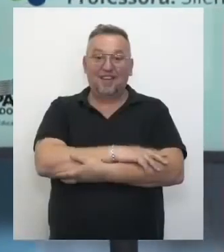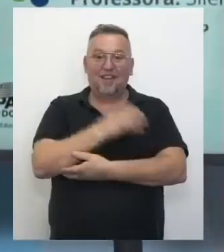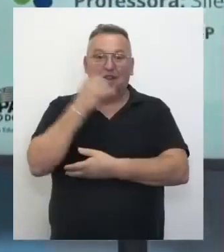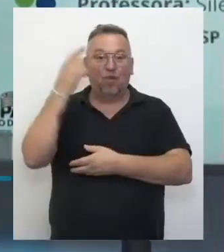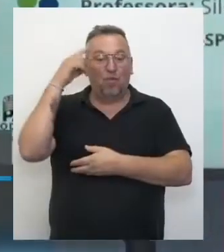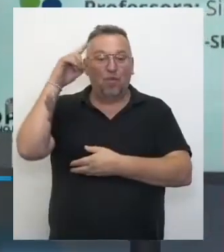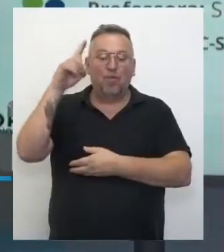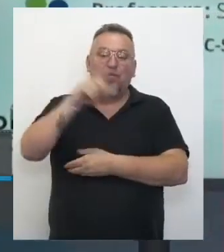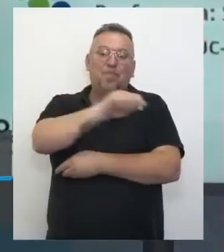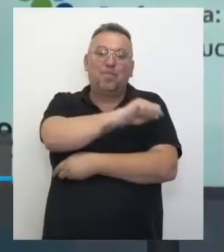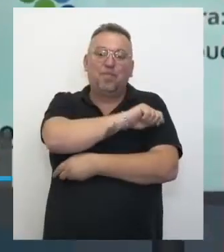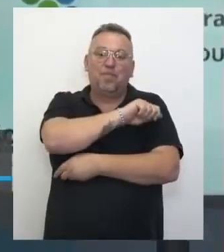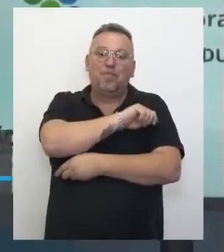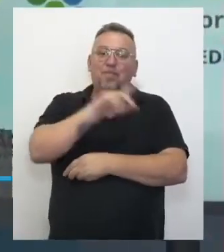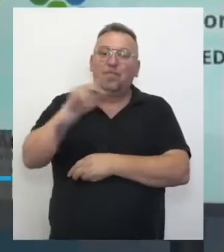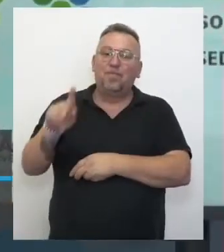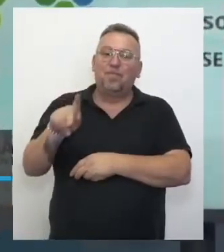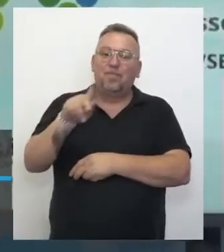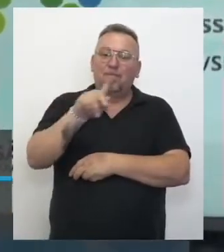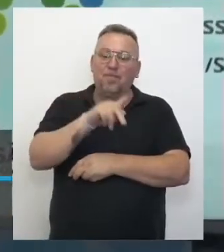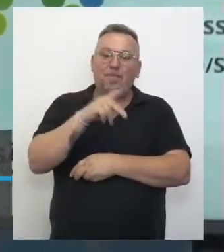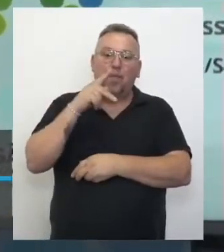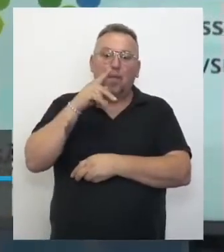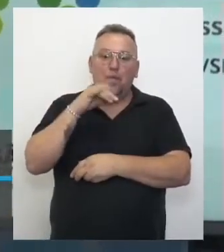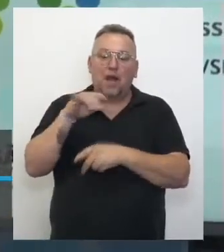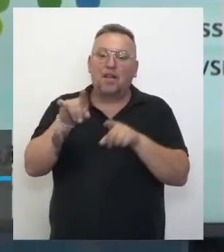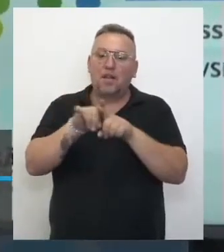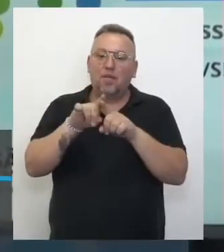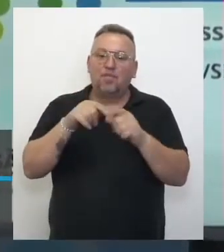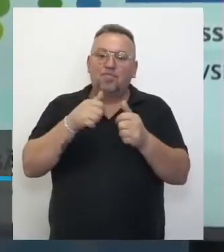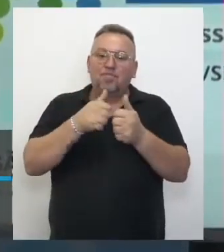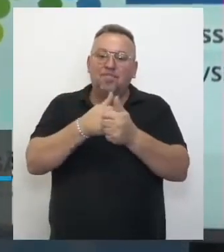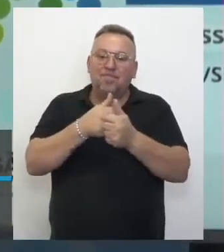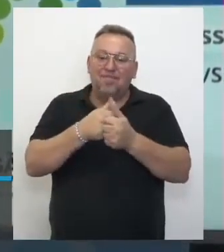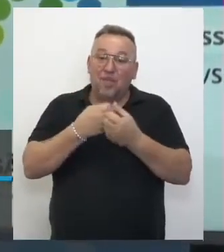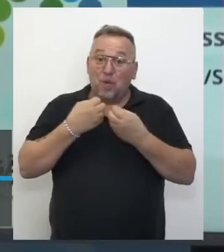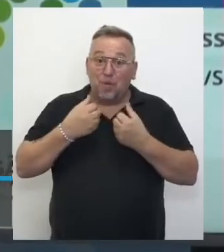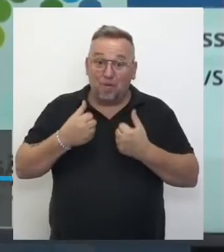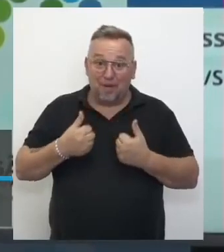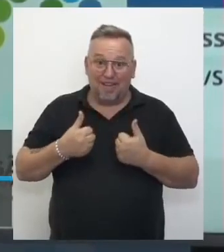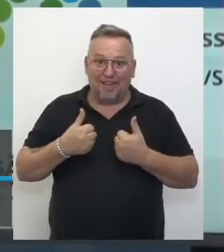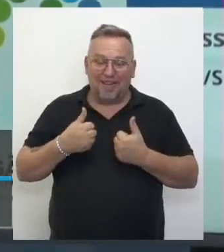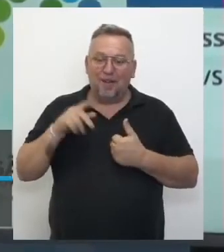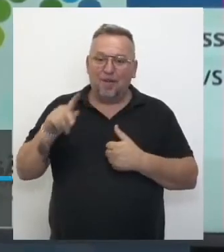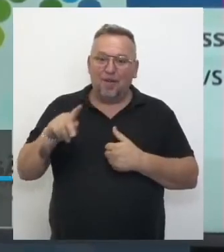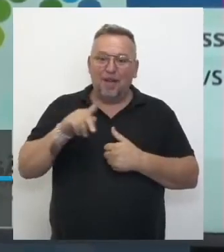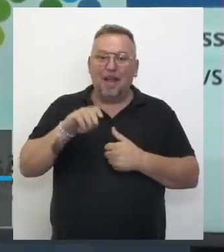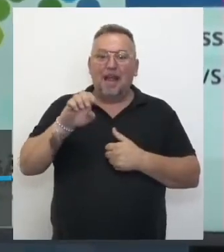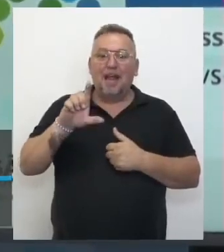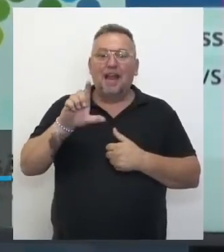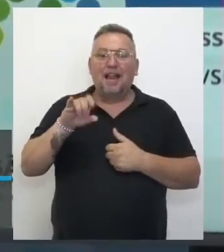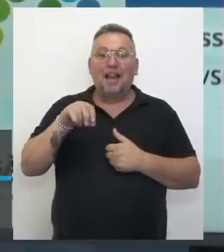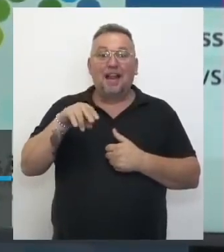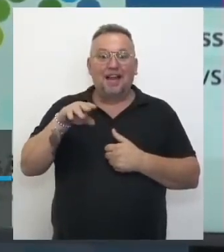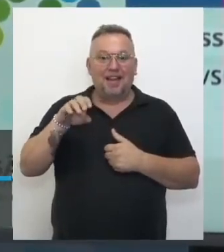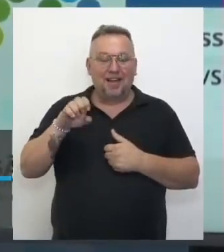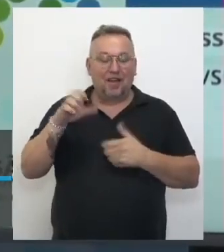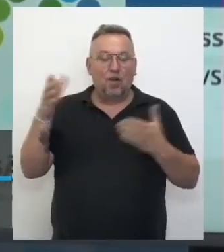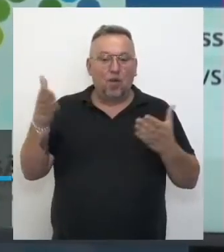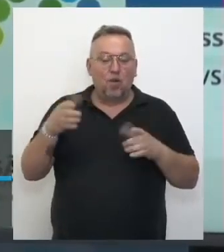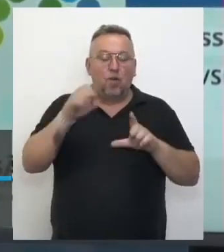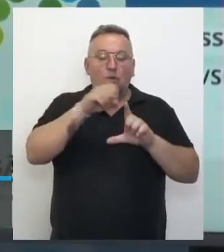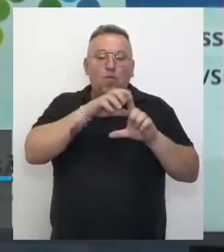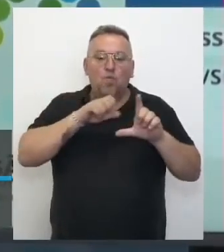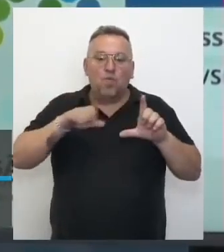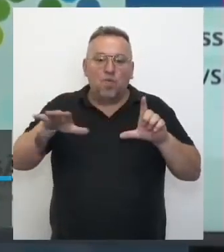Bom dia, alunos, professores, pais que nos acompanham, tudo bem? Sou a professora Elaine, vou moderar a aula da